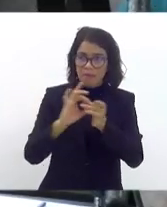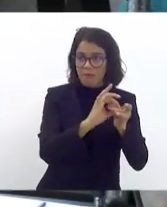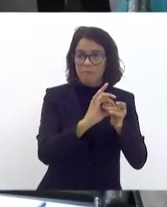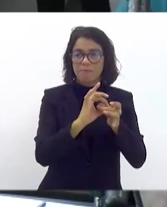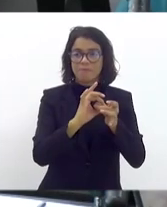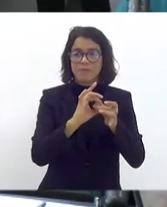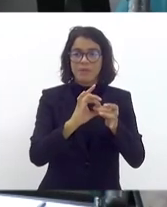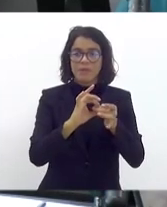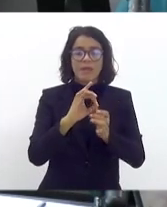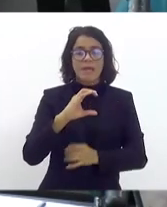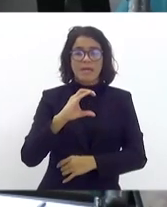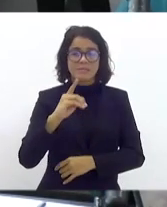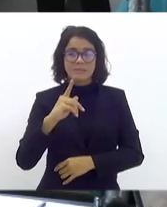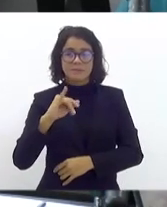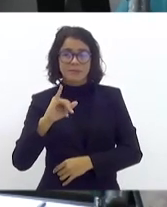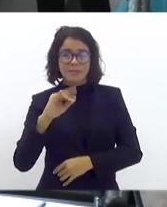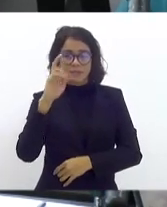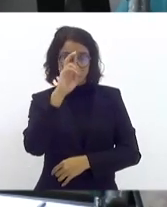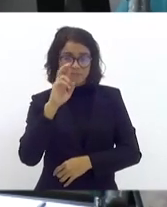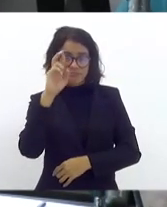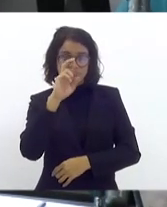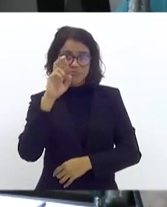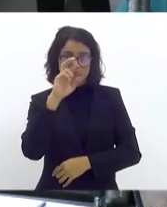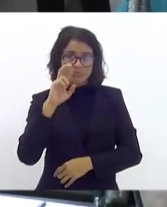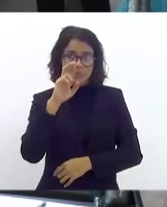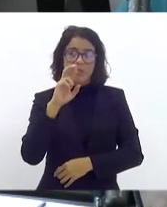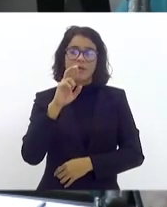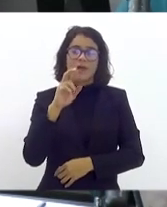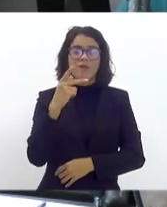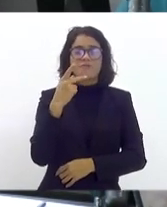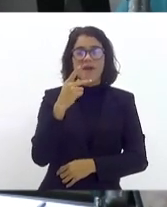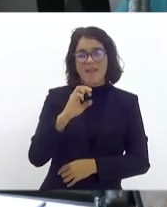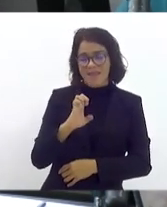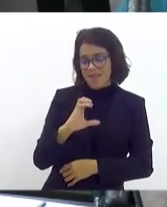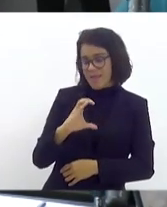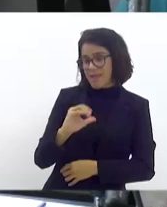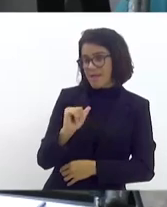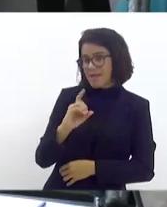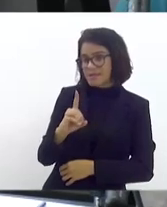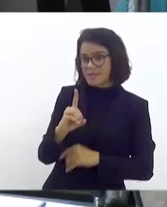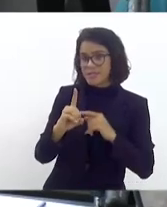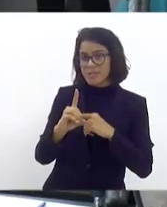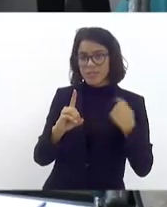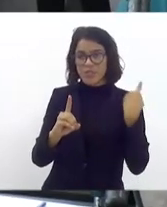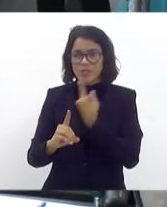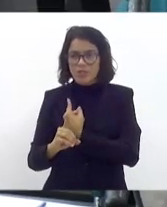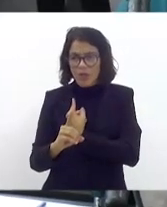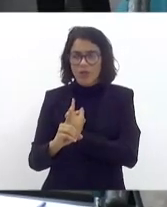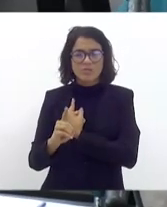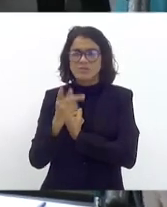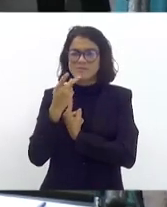Essa CPI, e eu acho que quando a gente fala de ECAD, nós não estamos